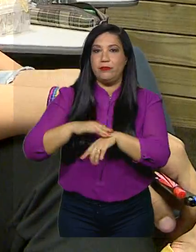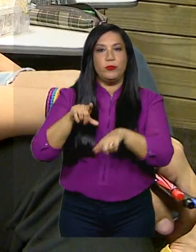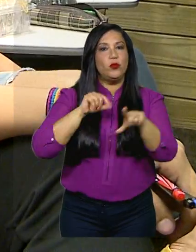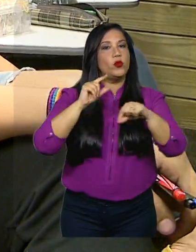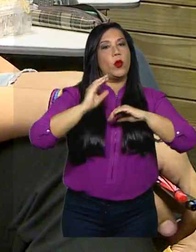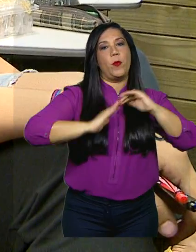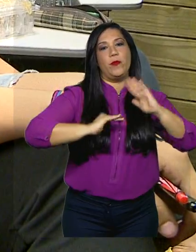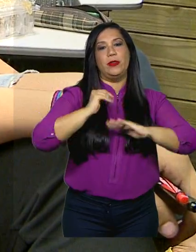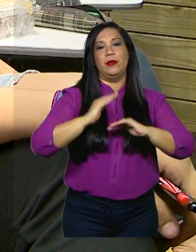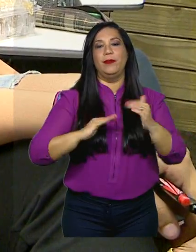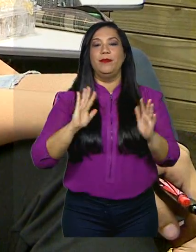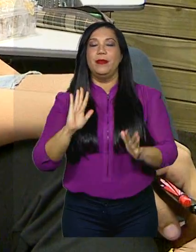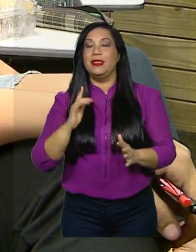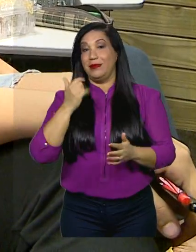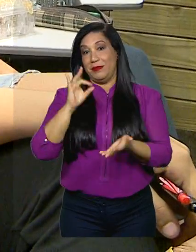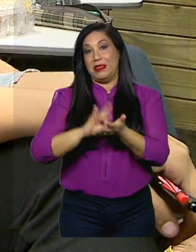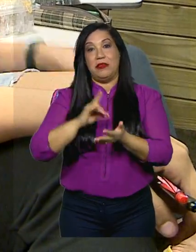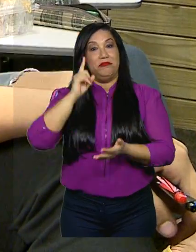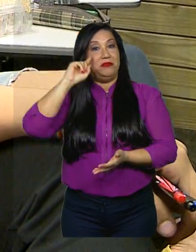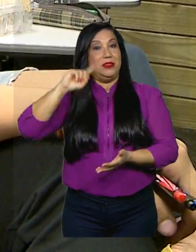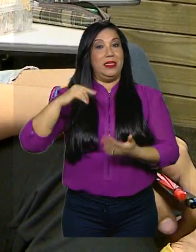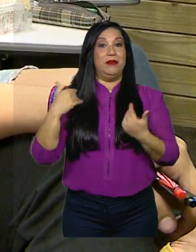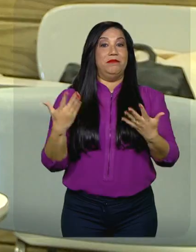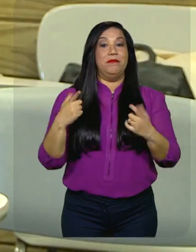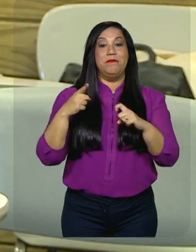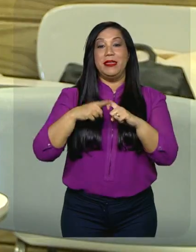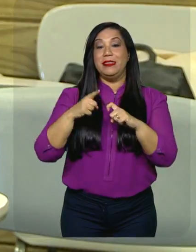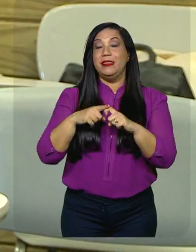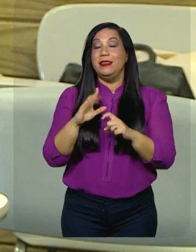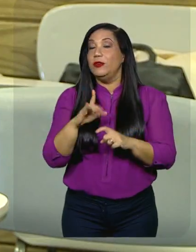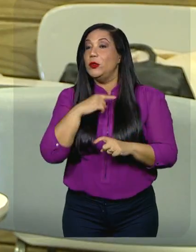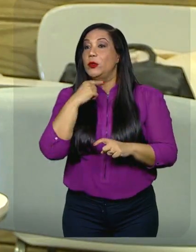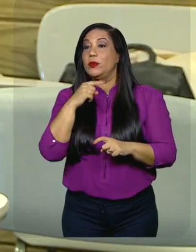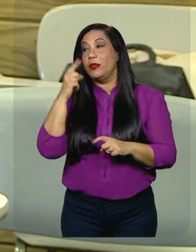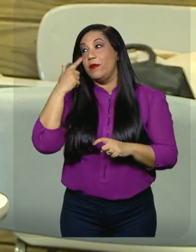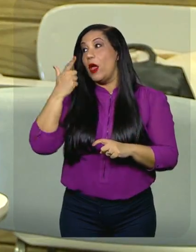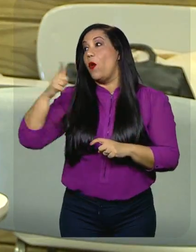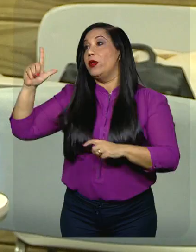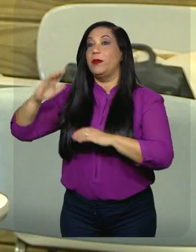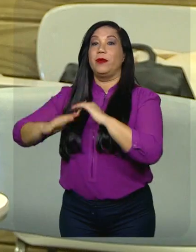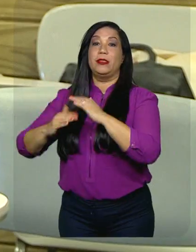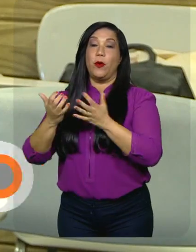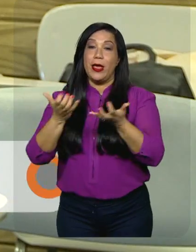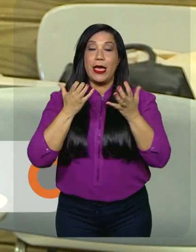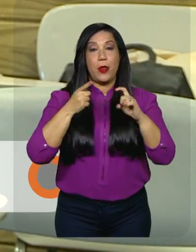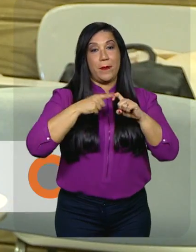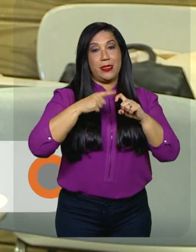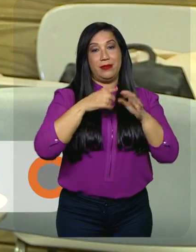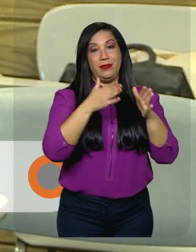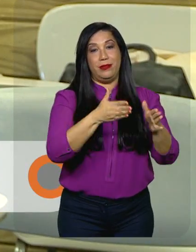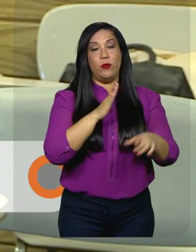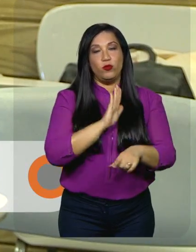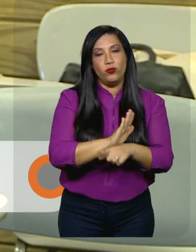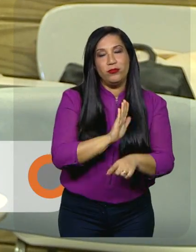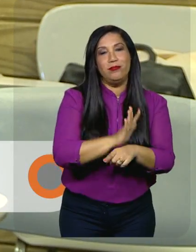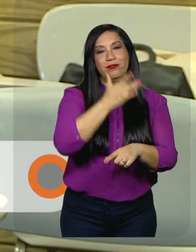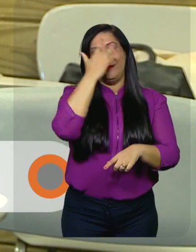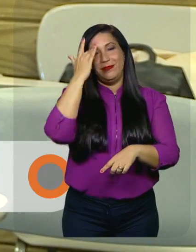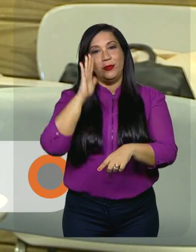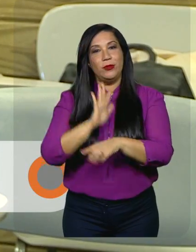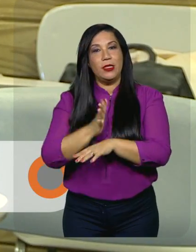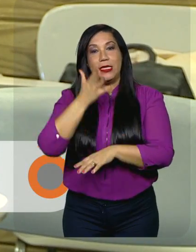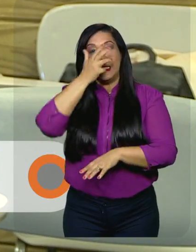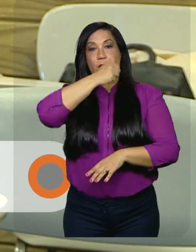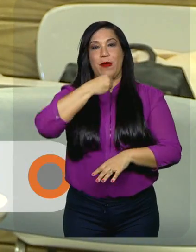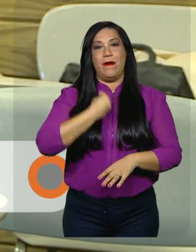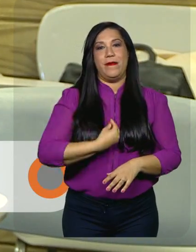uma profissão. Sinceramente, eu não sei de onde veio a medicina. Eu não consigo me ver em outra profissão, não sei essa, ajudando as pessoas e ajudando a salvar a vida